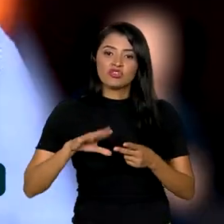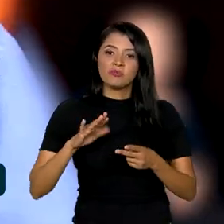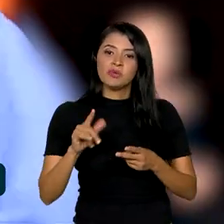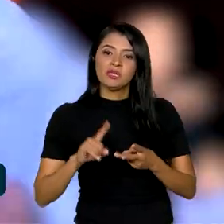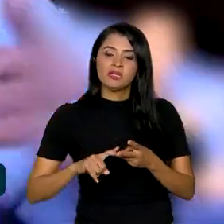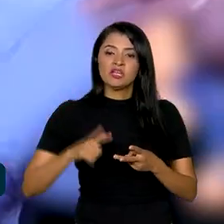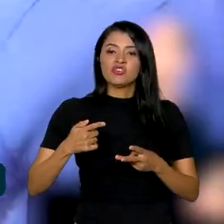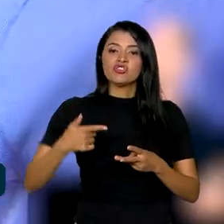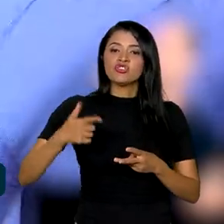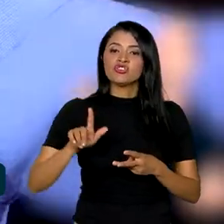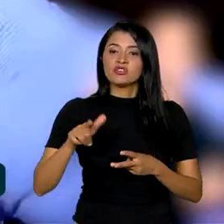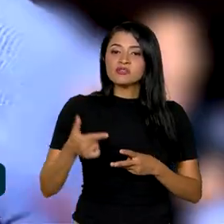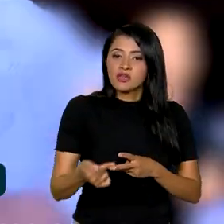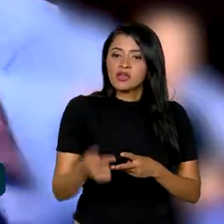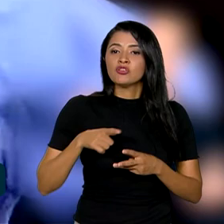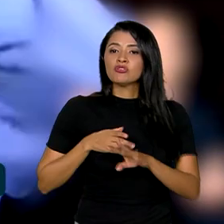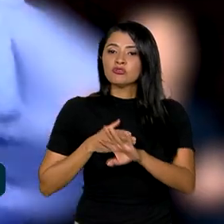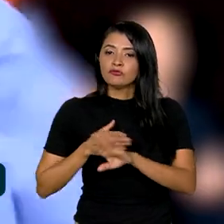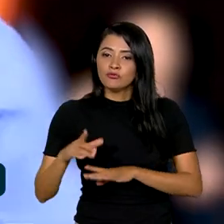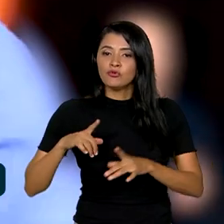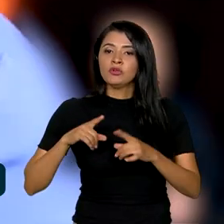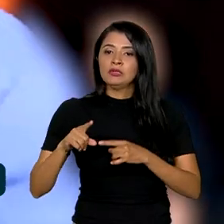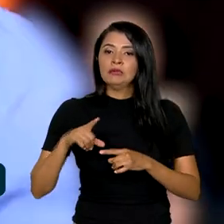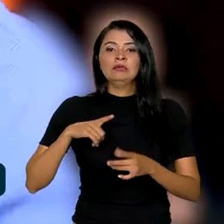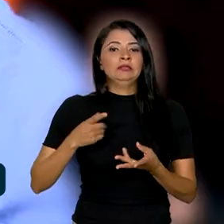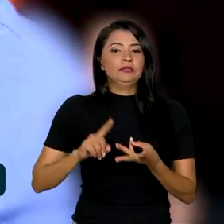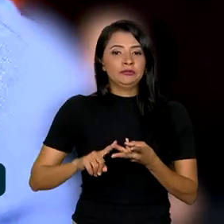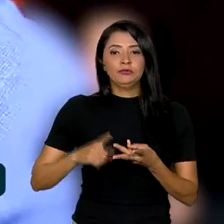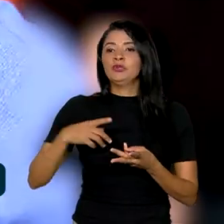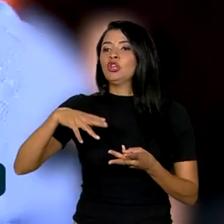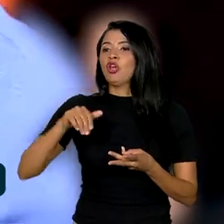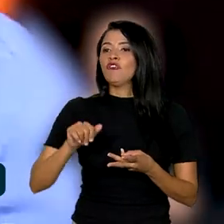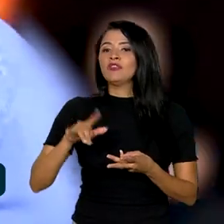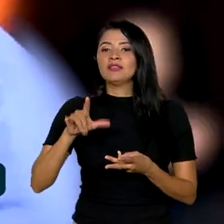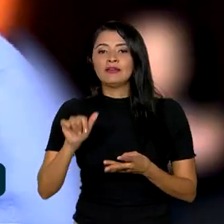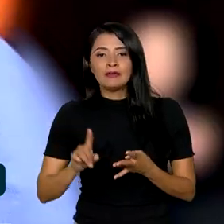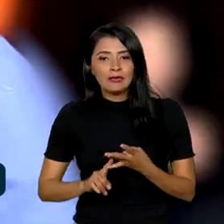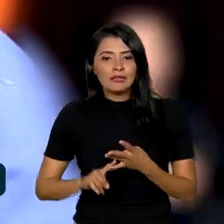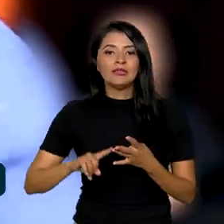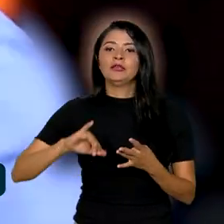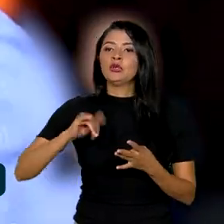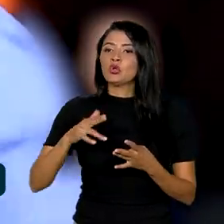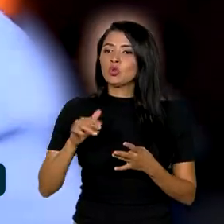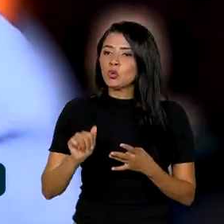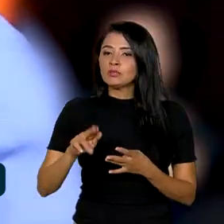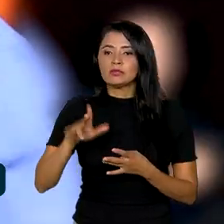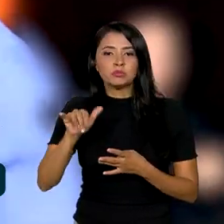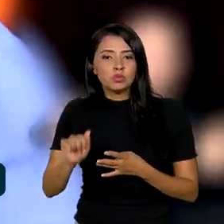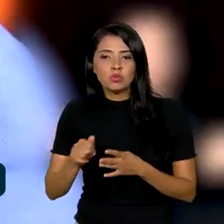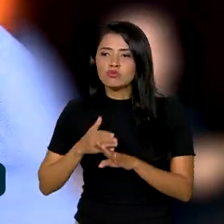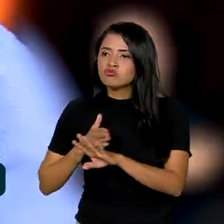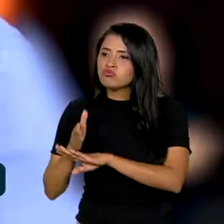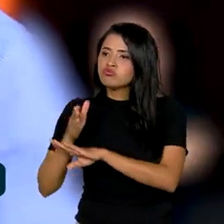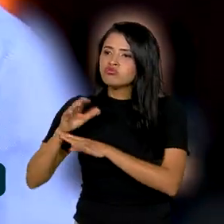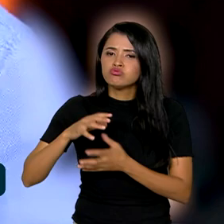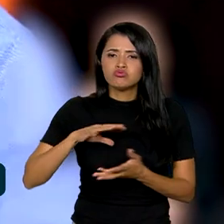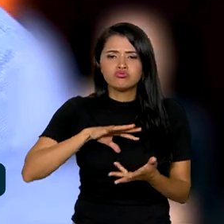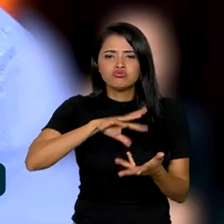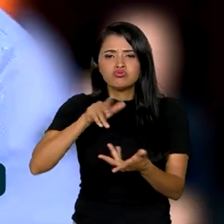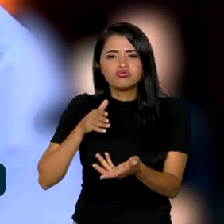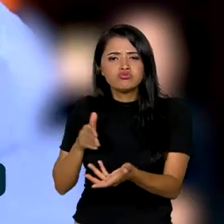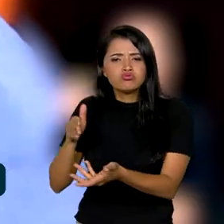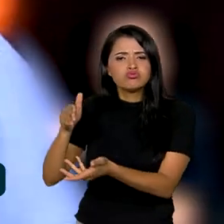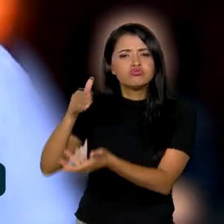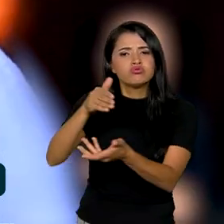do G7, eu fui a Hiroshima, eu fui a Nova Delhi, eu fui a Joanesburgo, ou seja, eu viajei muito mundo